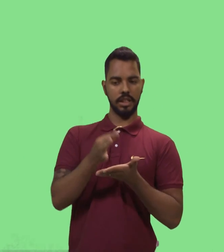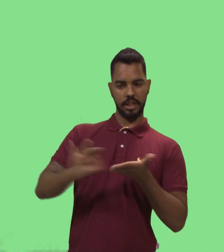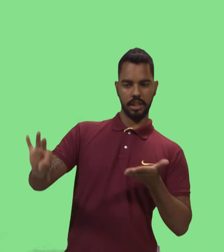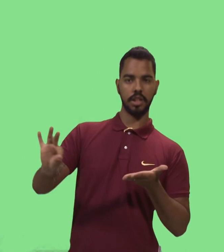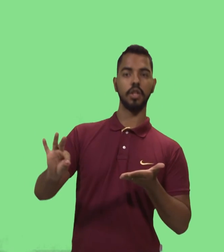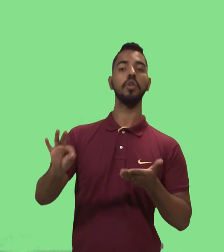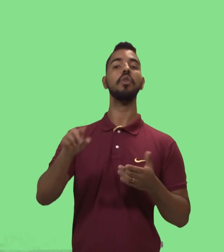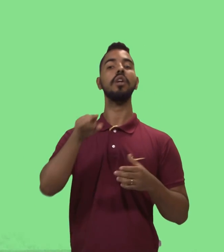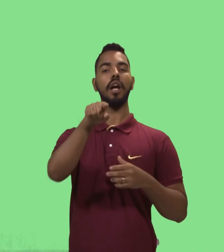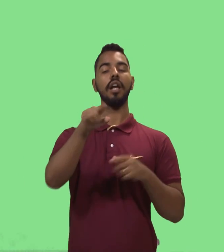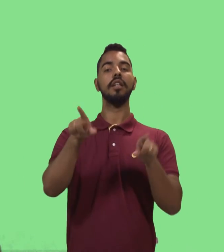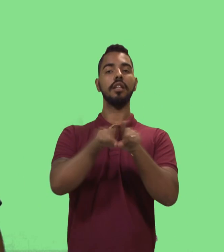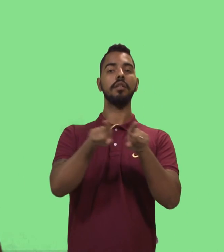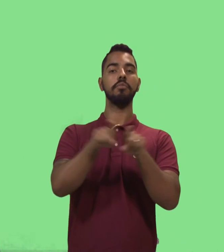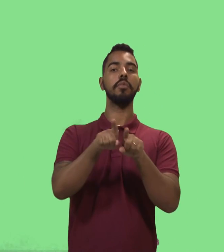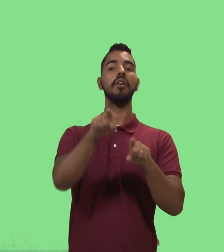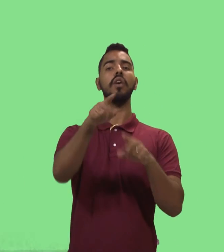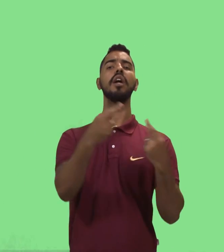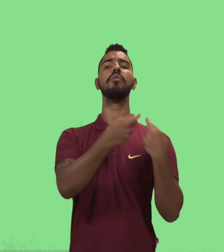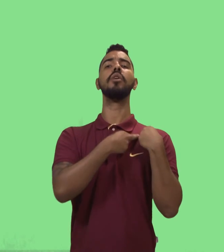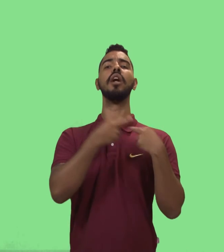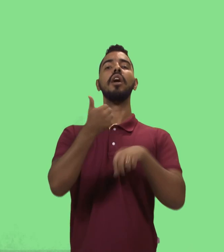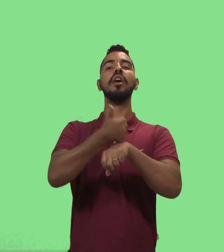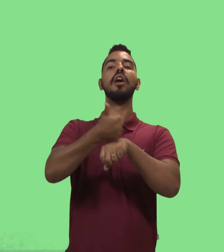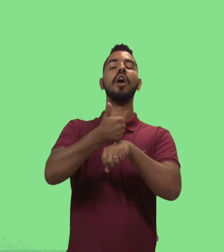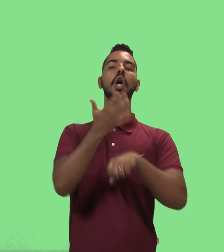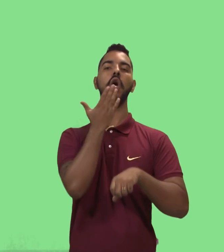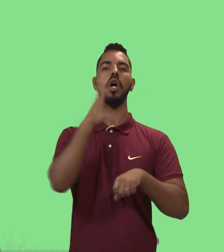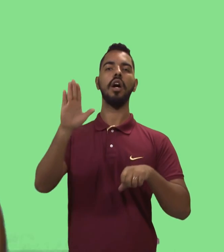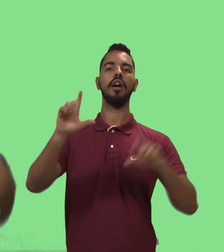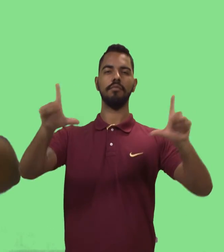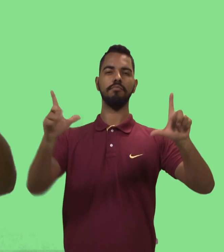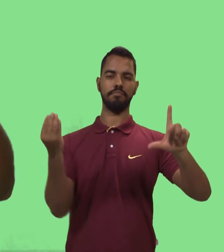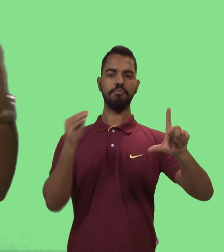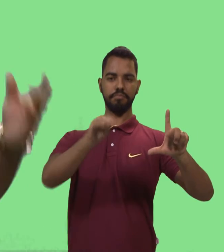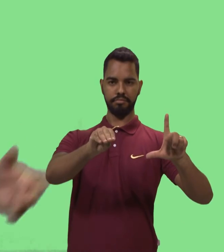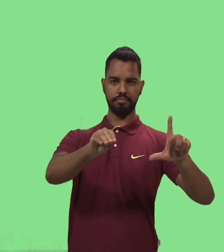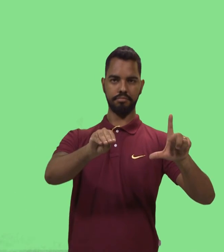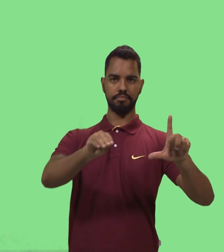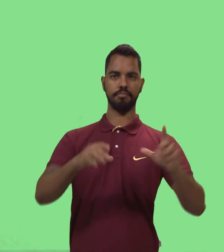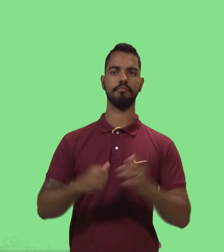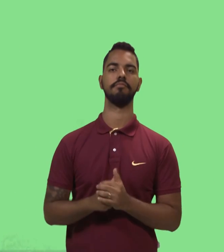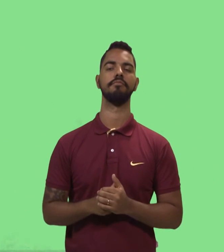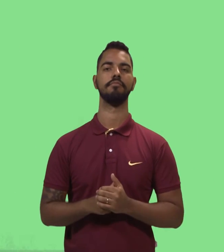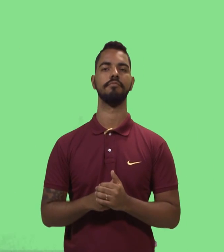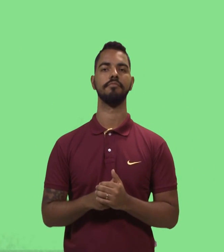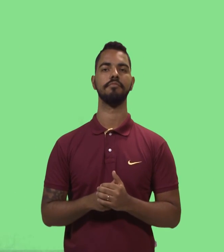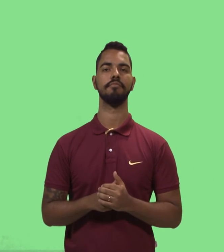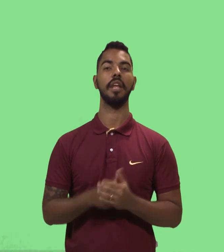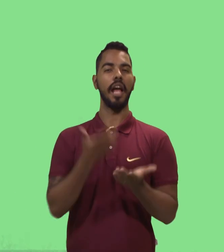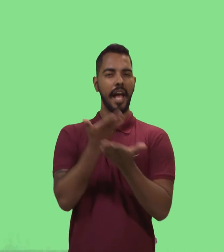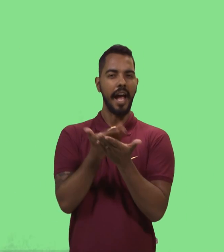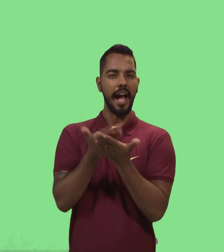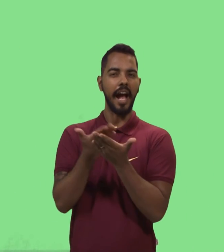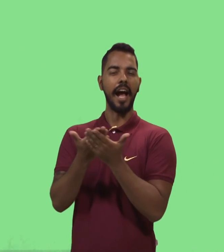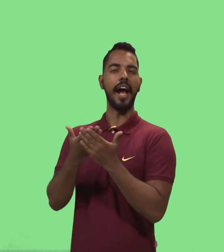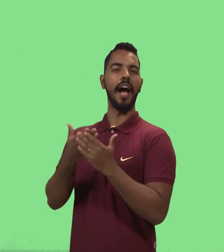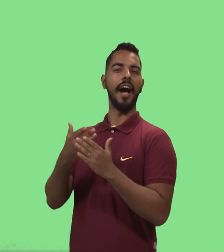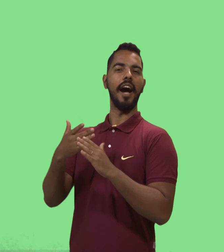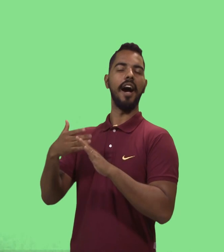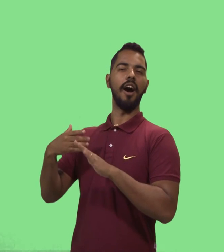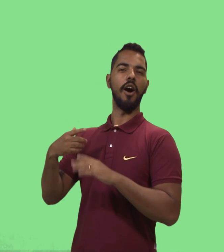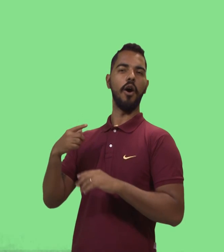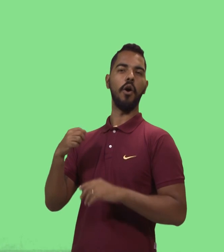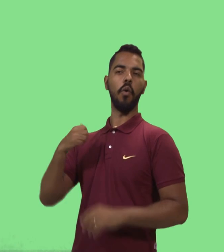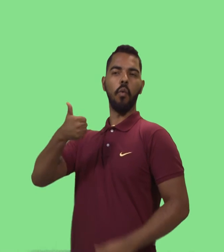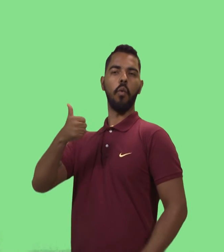parágrafo. Assinatura acompanhada do cargo do emissor. E após essa sequência, né, de aulas que a gente vem conhecendo